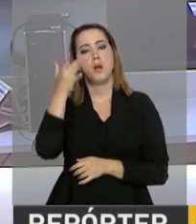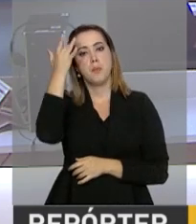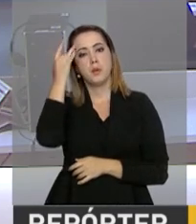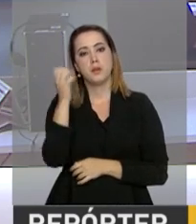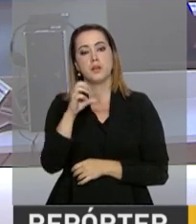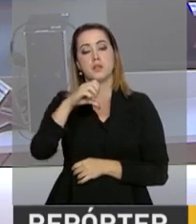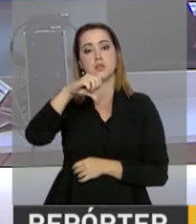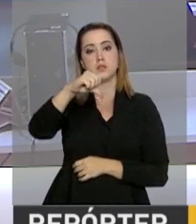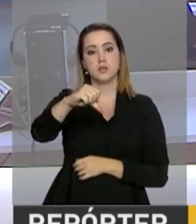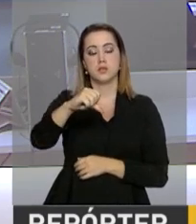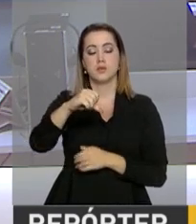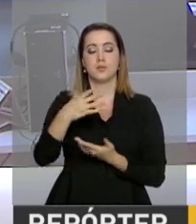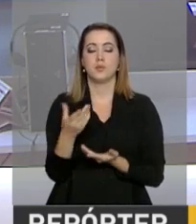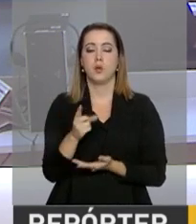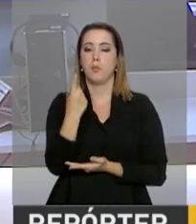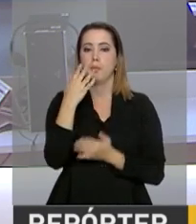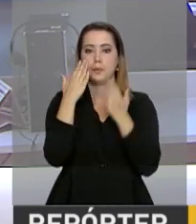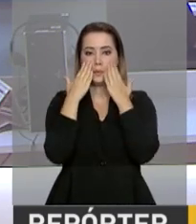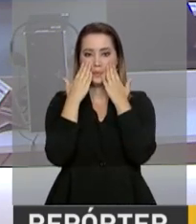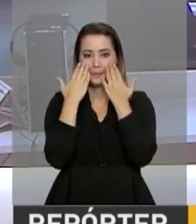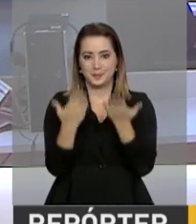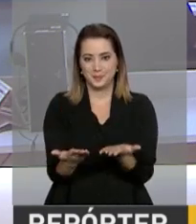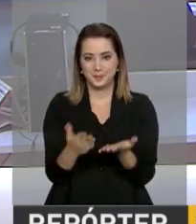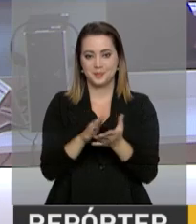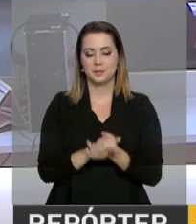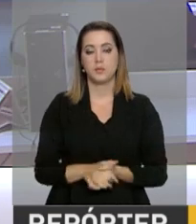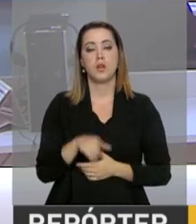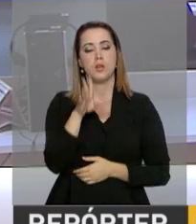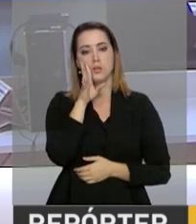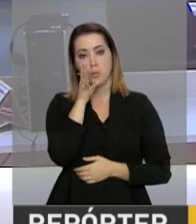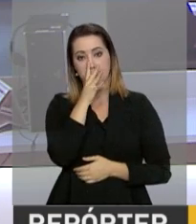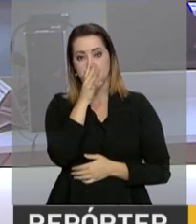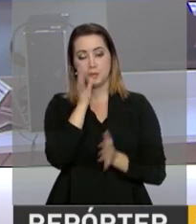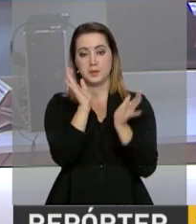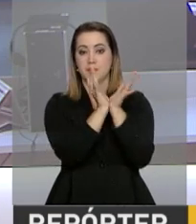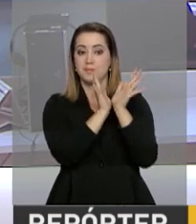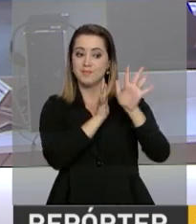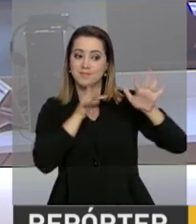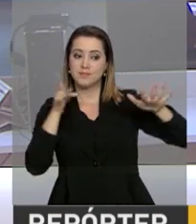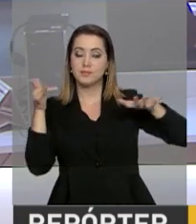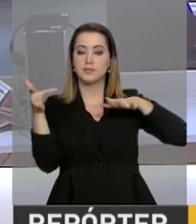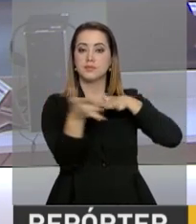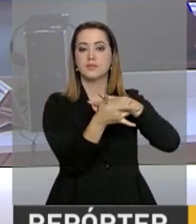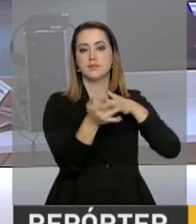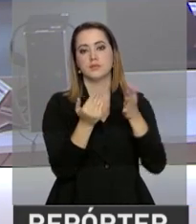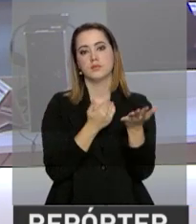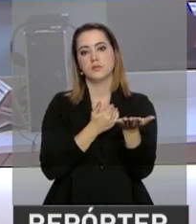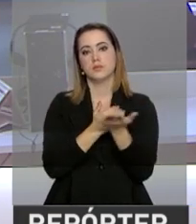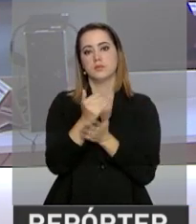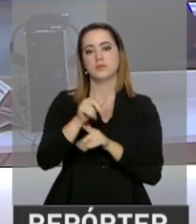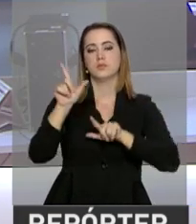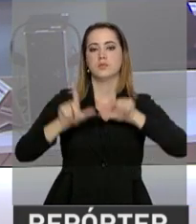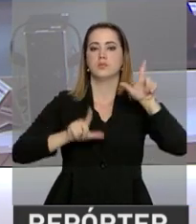às 9 da manhã, na primeira edição do dia. Você pode acompanhar também as novidades pelas nossas redes sociais.